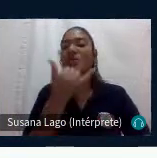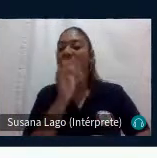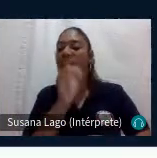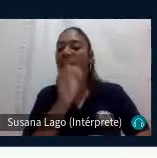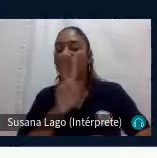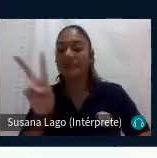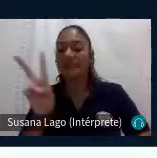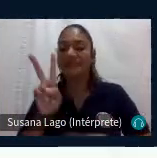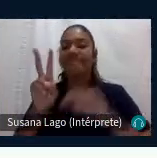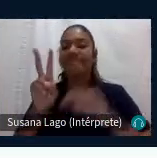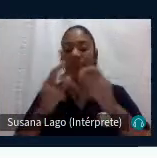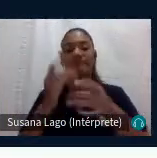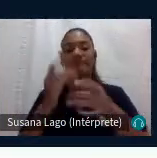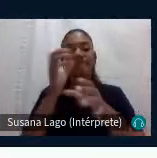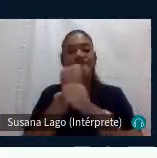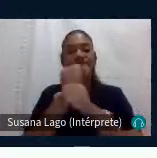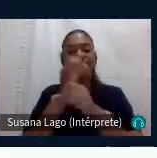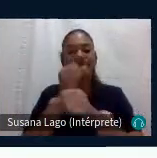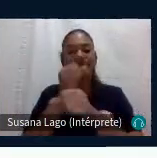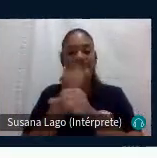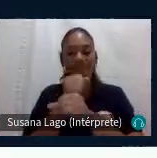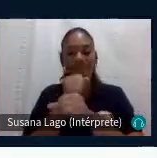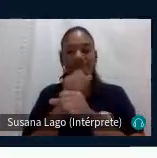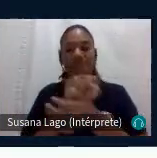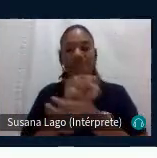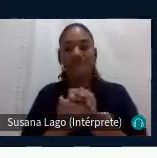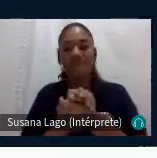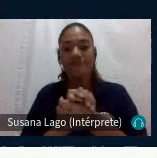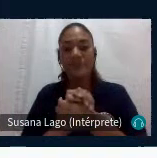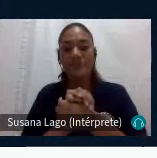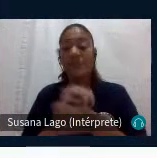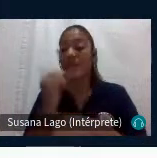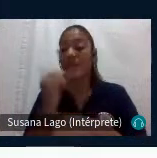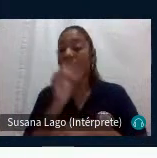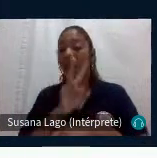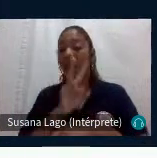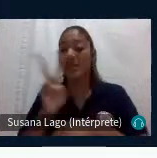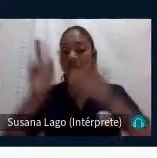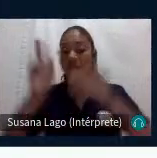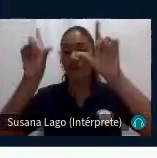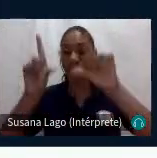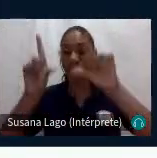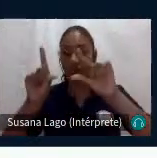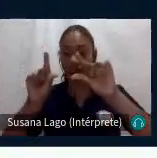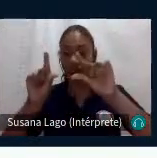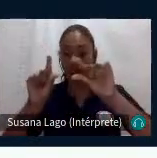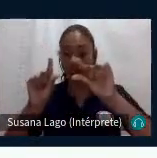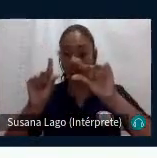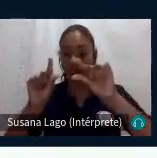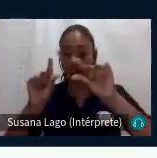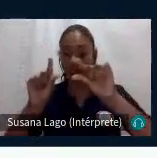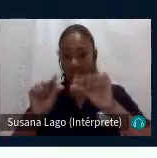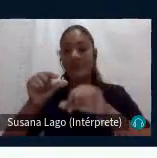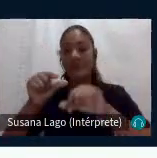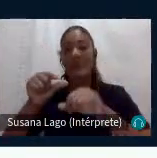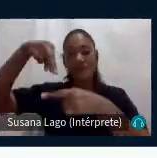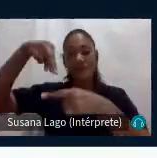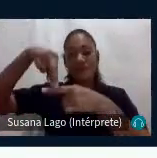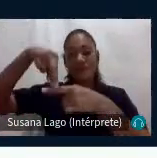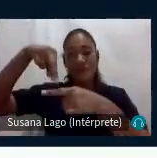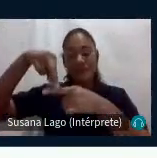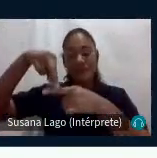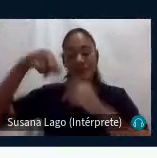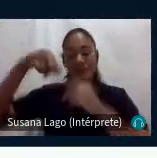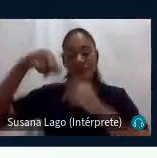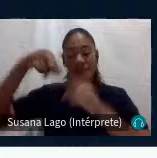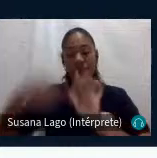9 e a queda de tensão oferecida pela resistência 7,3, então a gente vai ter aqui